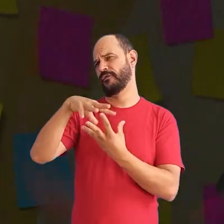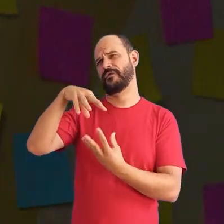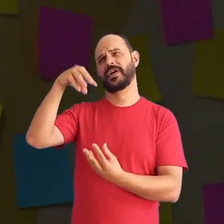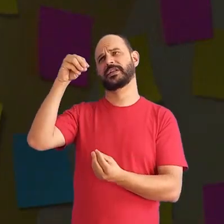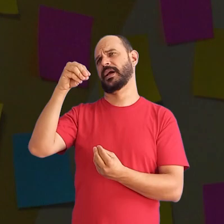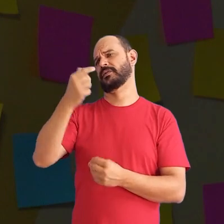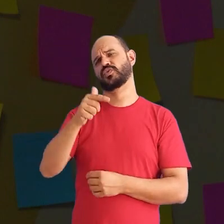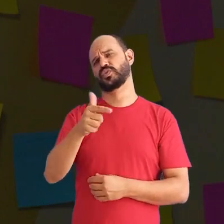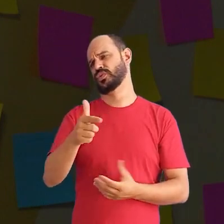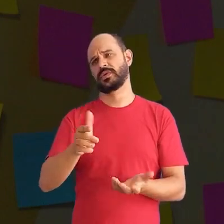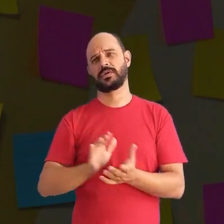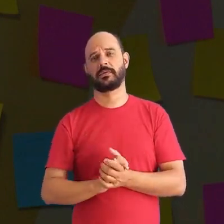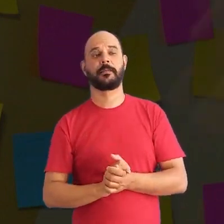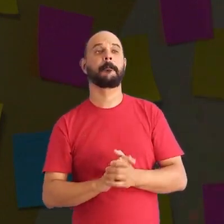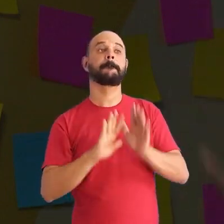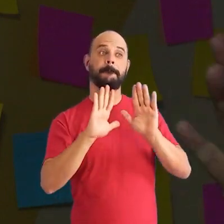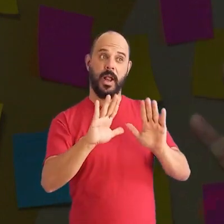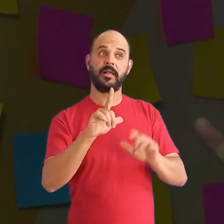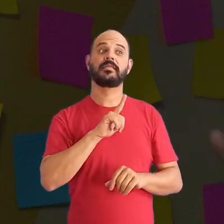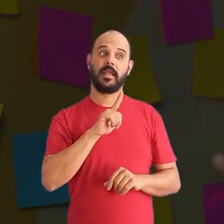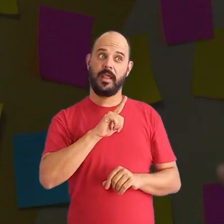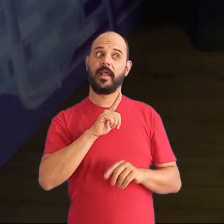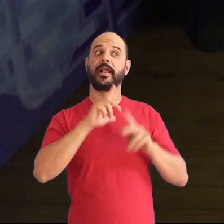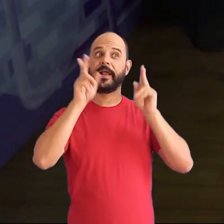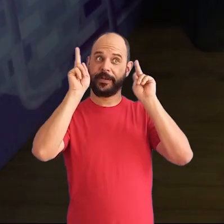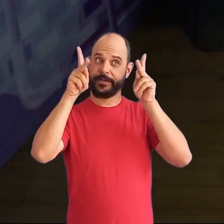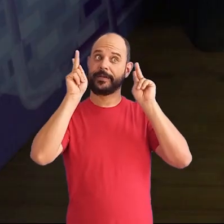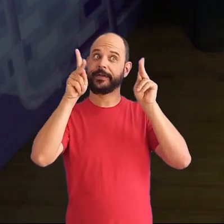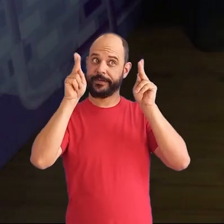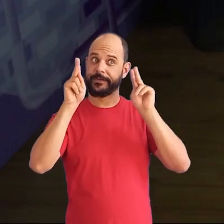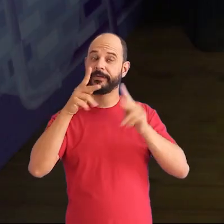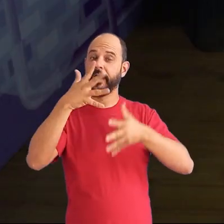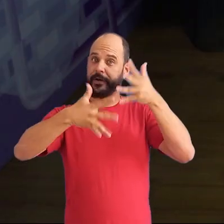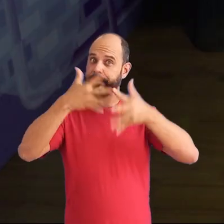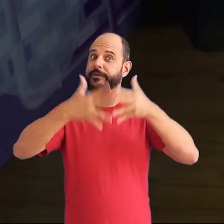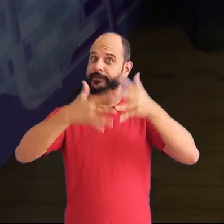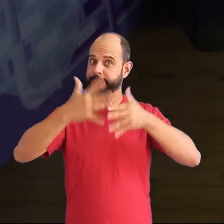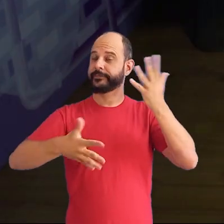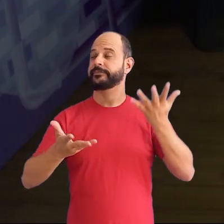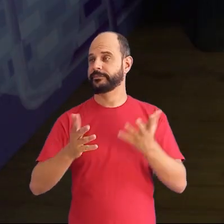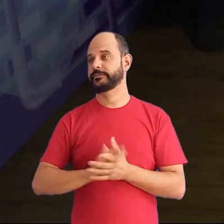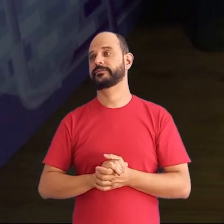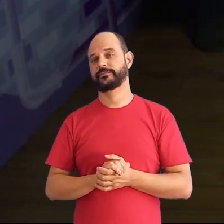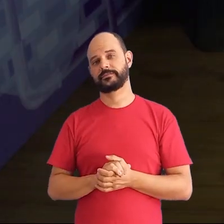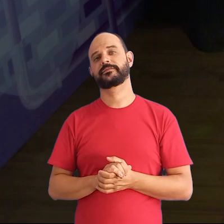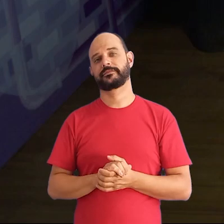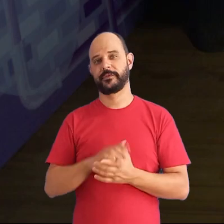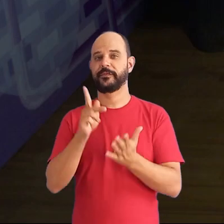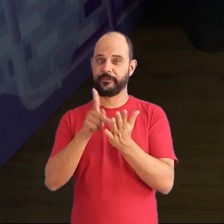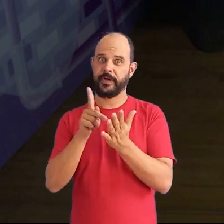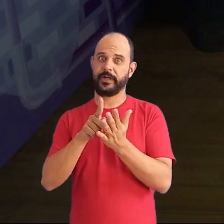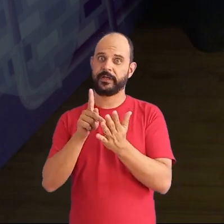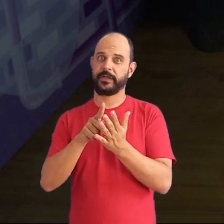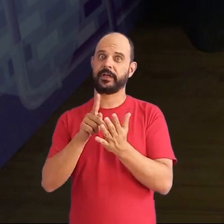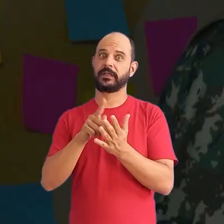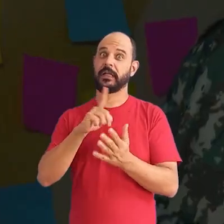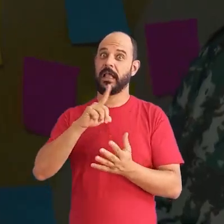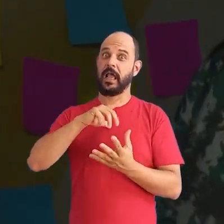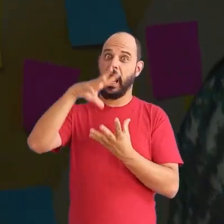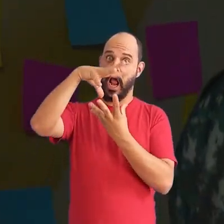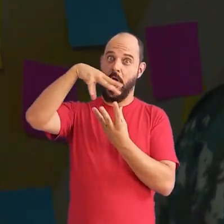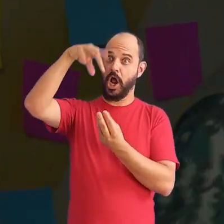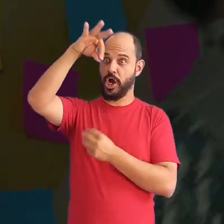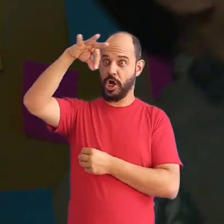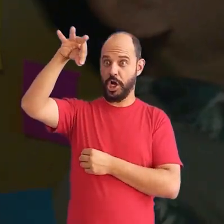fantasmas. Fantasmas não existem! Mas existe Dangoquinho atrapalhado. É verdade.